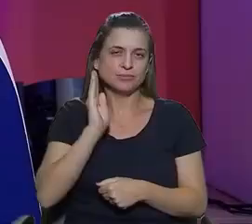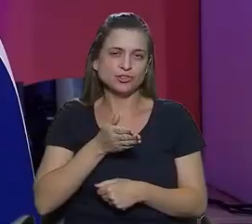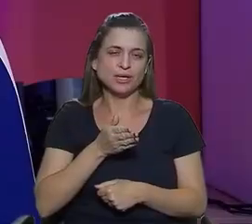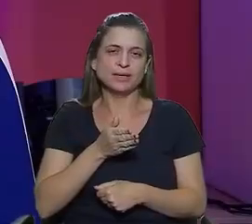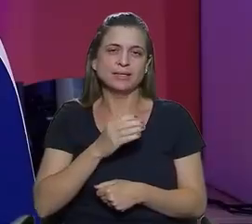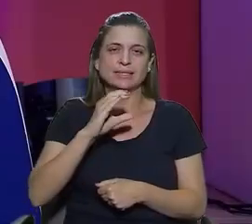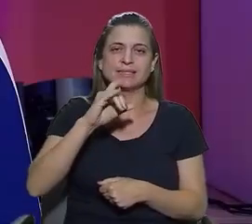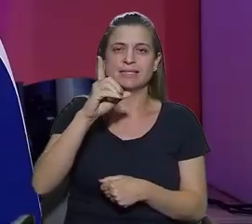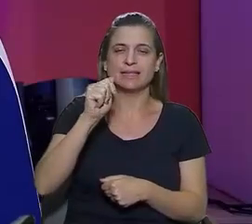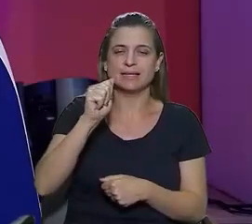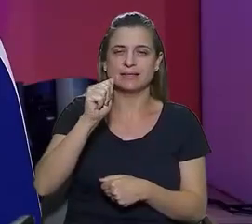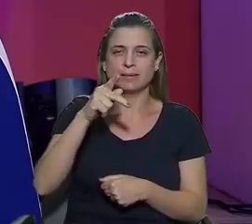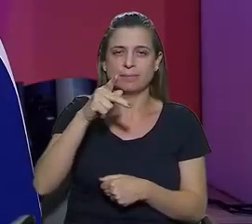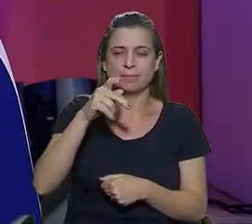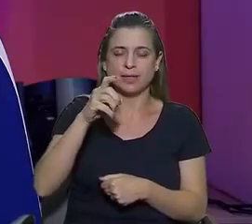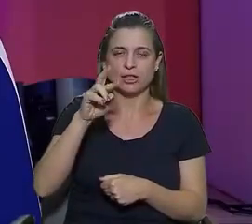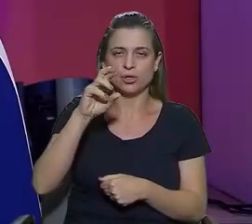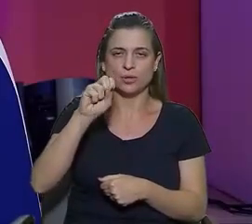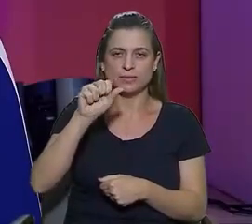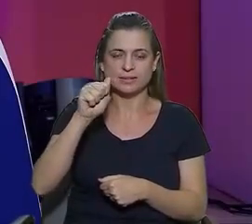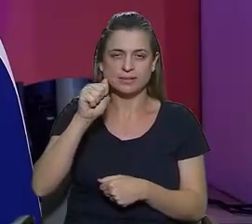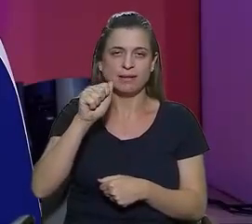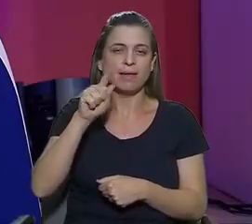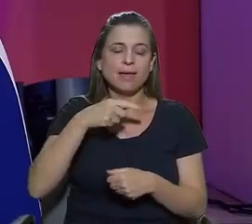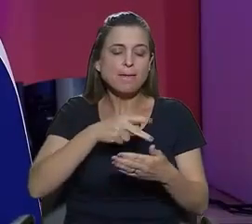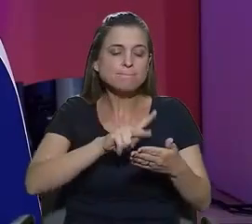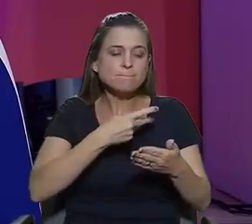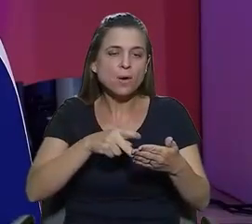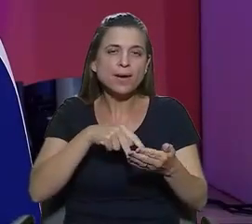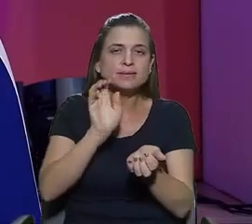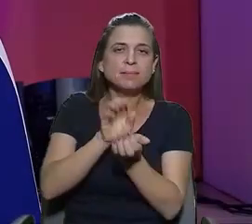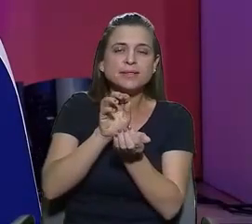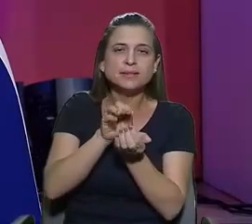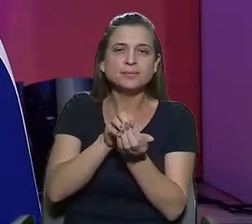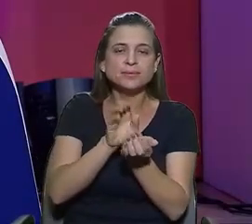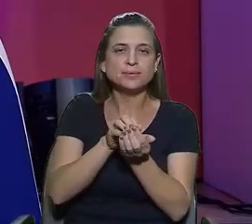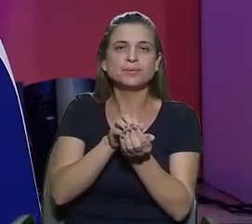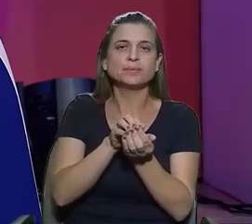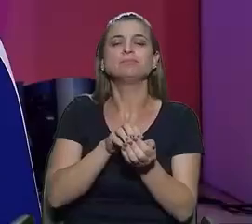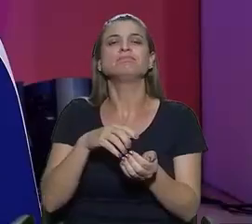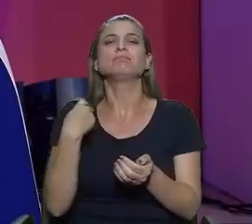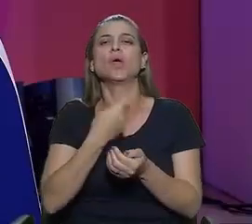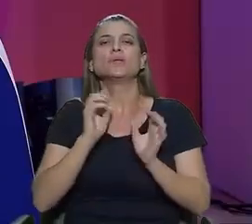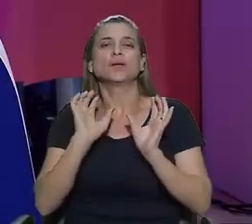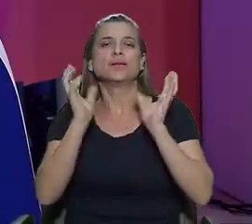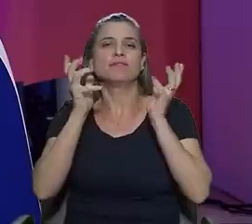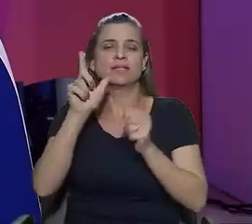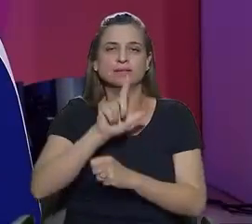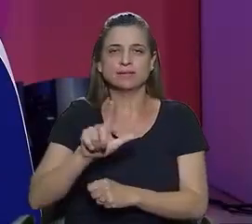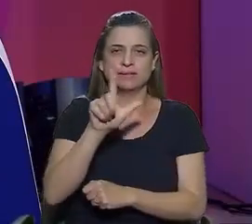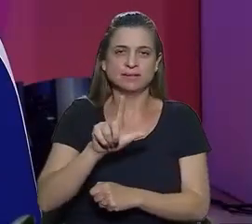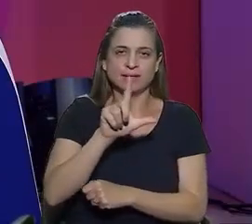Pedrosa, que é uma poeta pernambucana. A gente estava num evento literário, a Cida com um